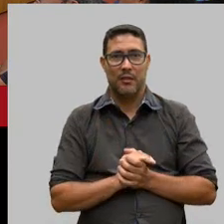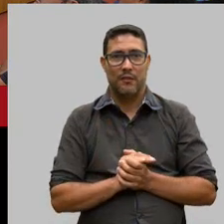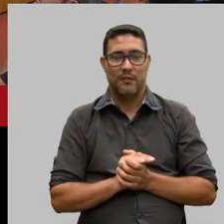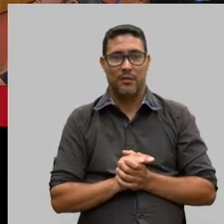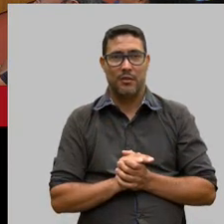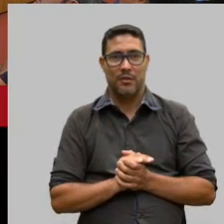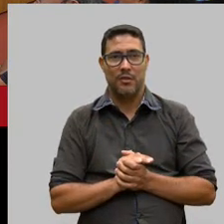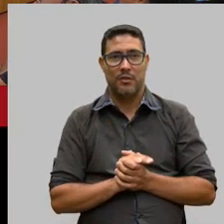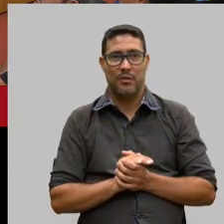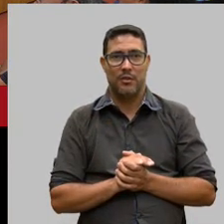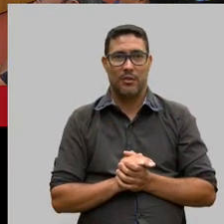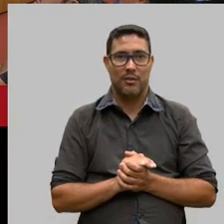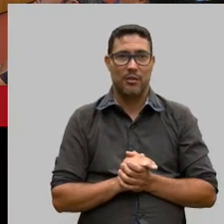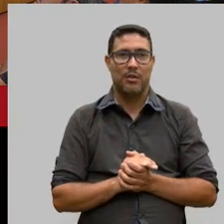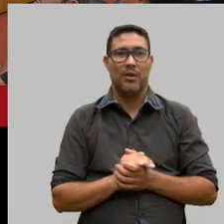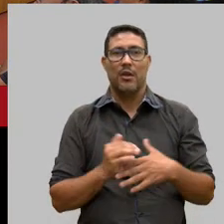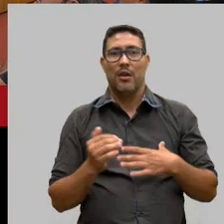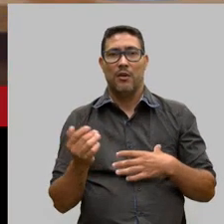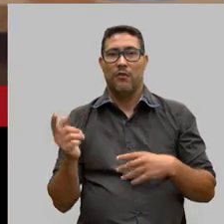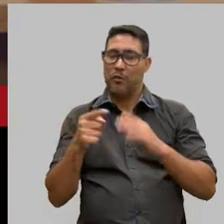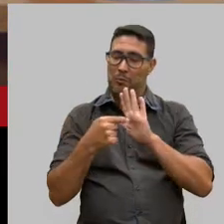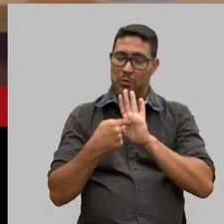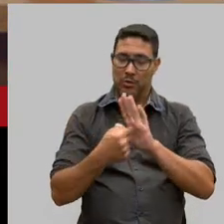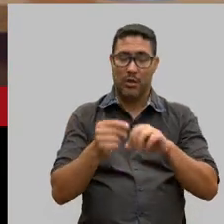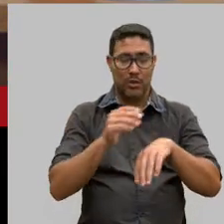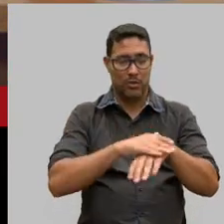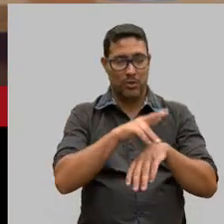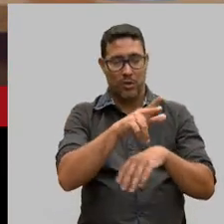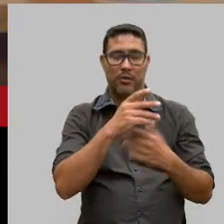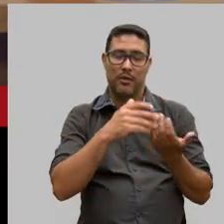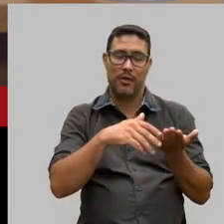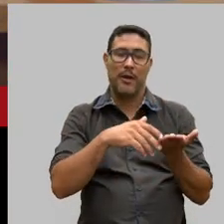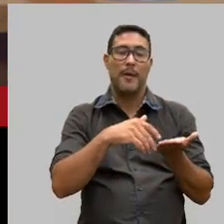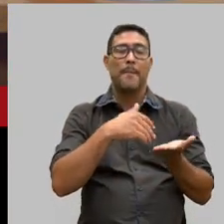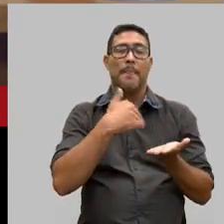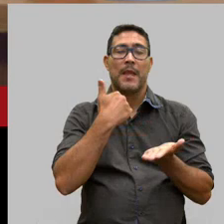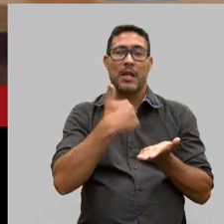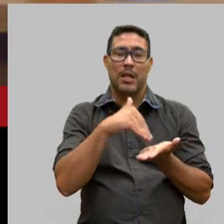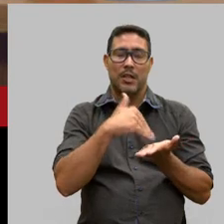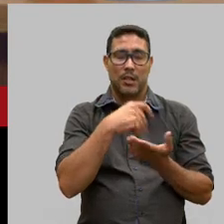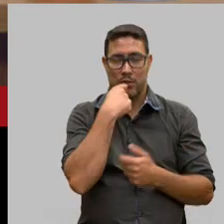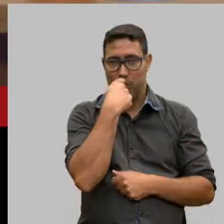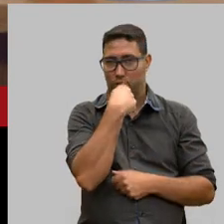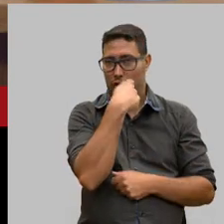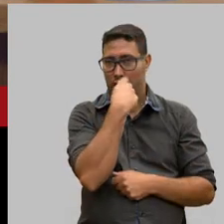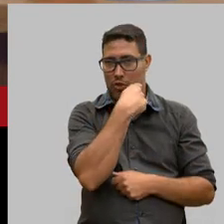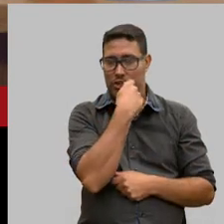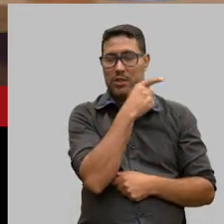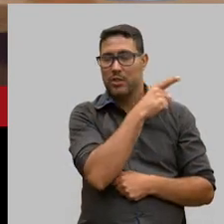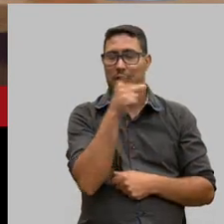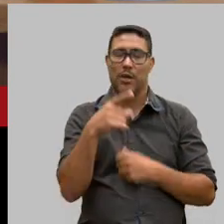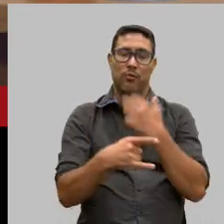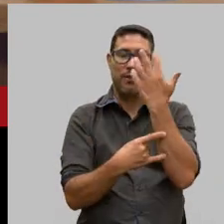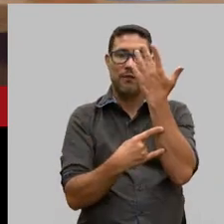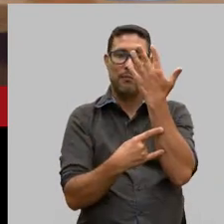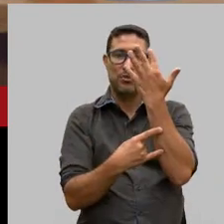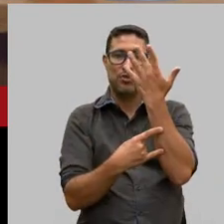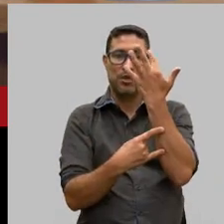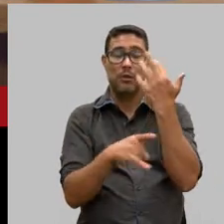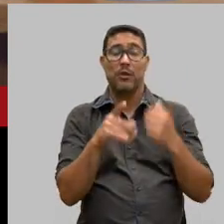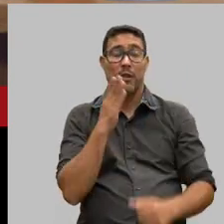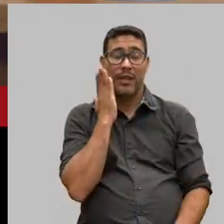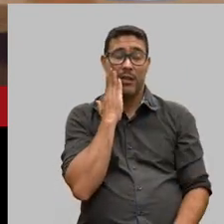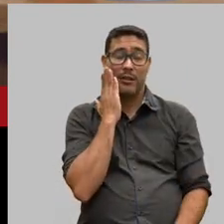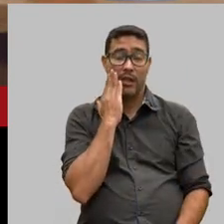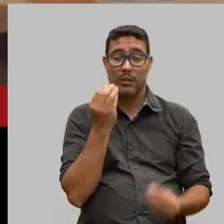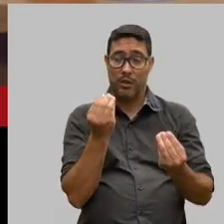para vocês o universo ali da nossa clínica de odontologia lá da UFMG para para vocês entenderem um pouco da realidade